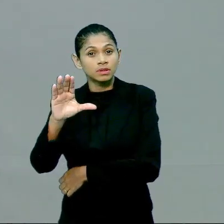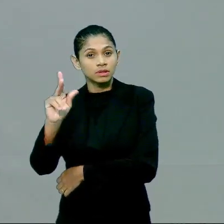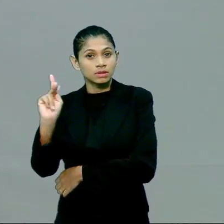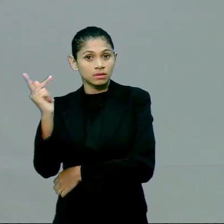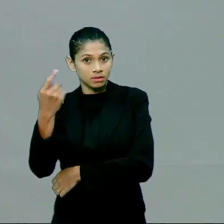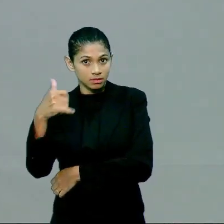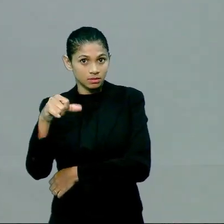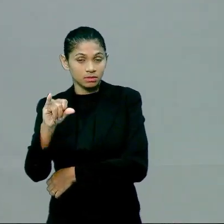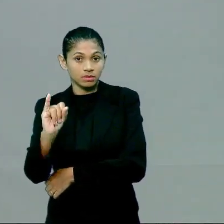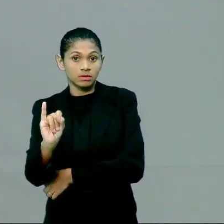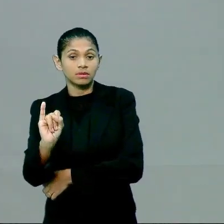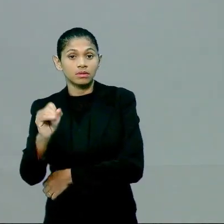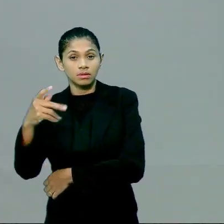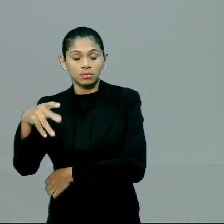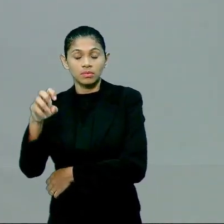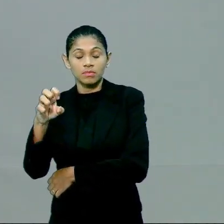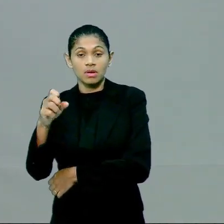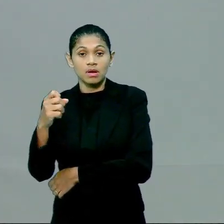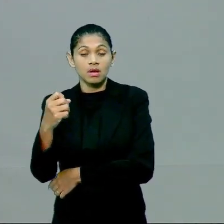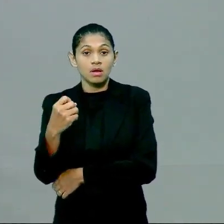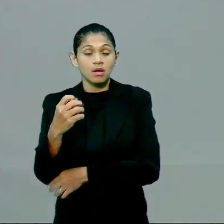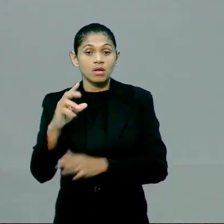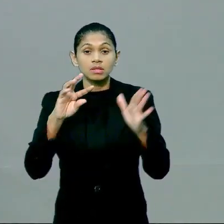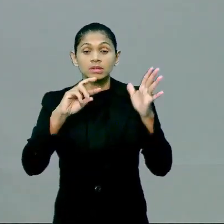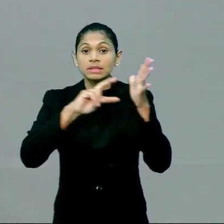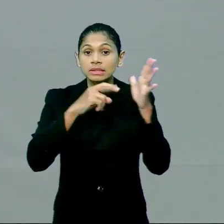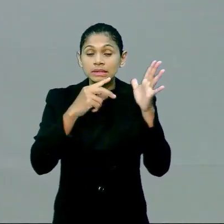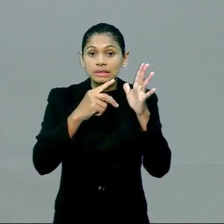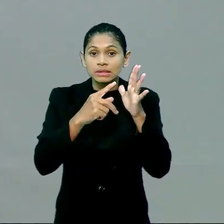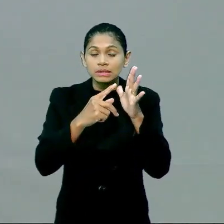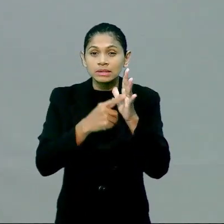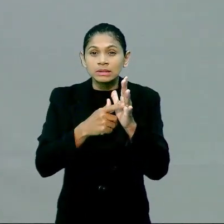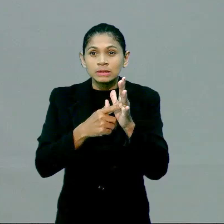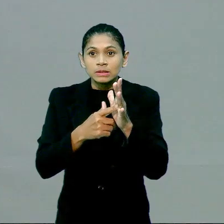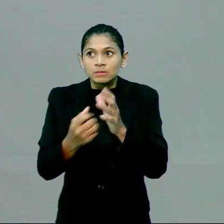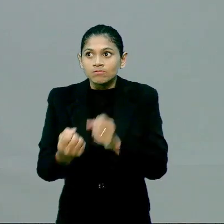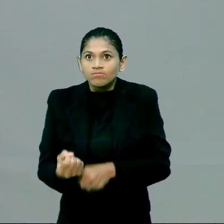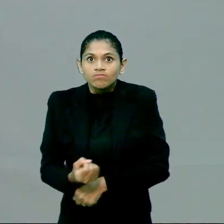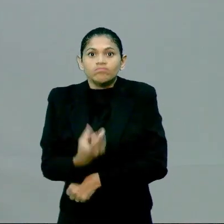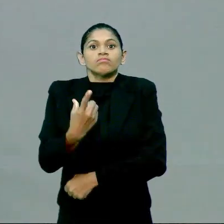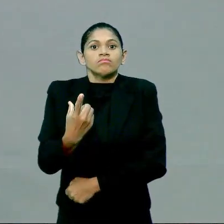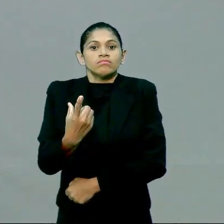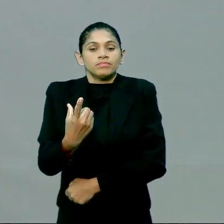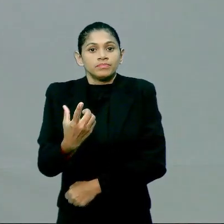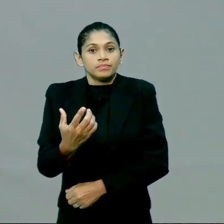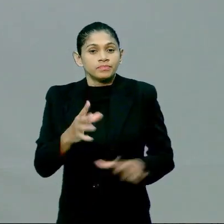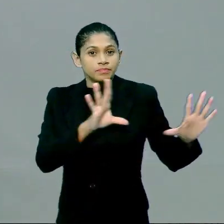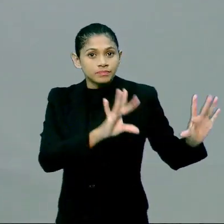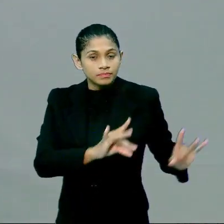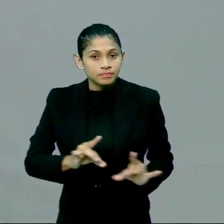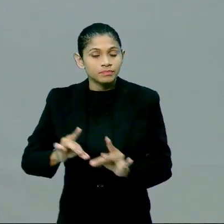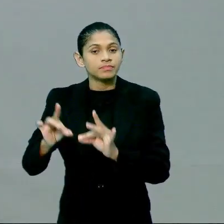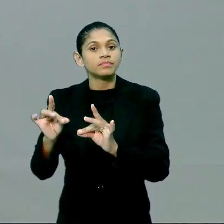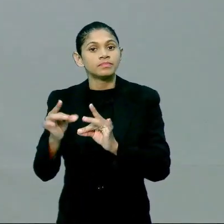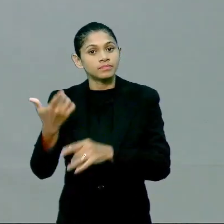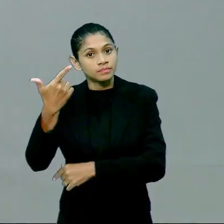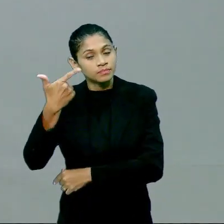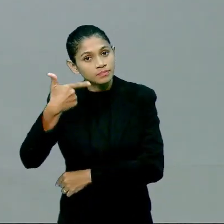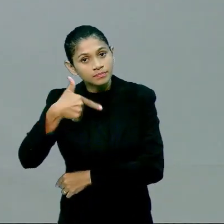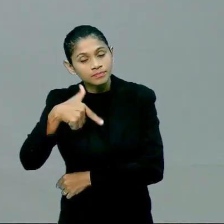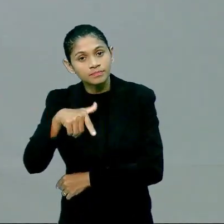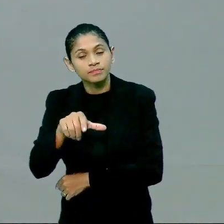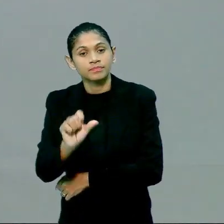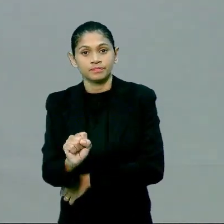em que eu tenho um exagero intencional, quer dizer, ele traz aquela linguagem de forma exagerada para